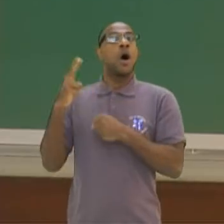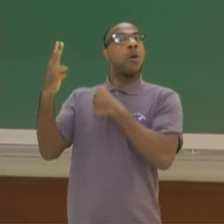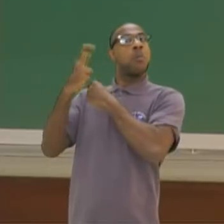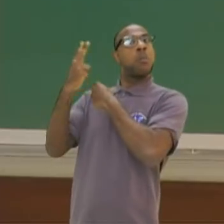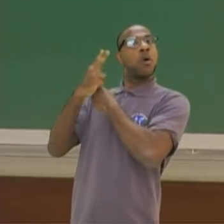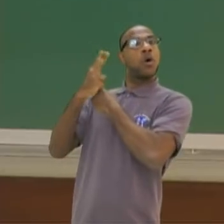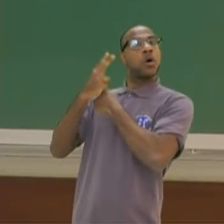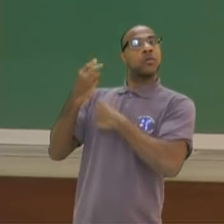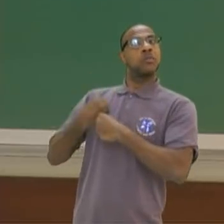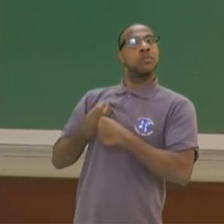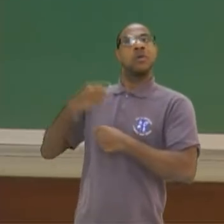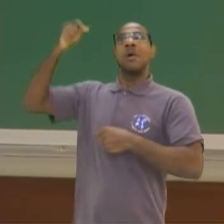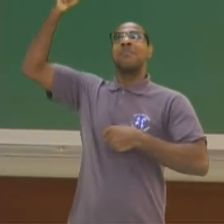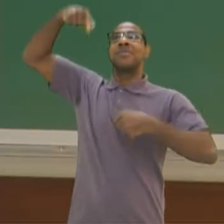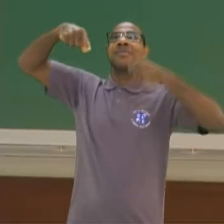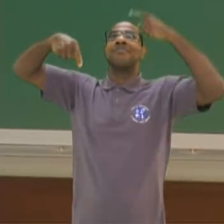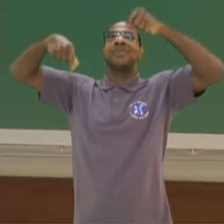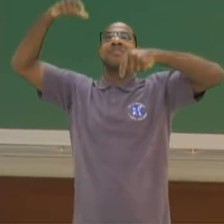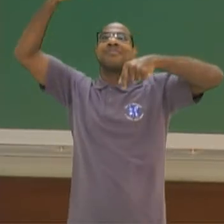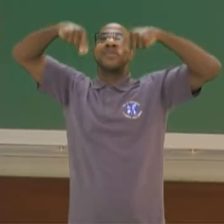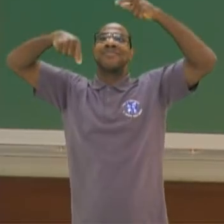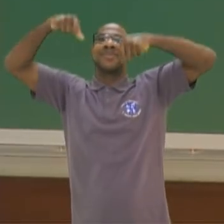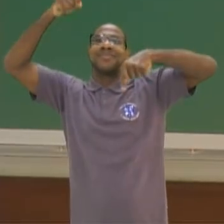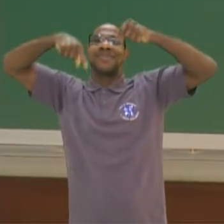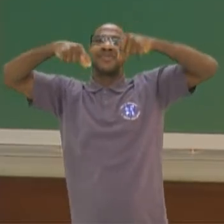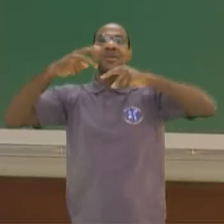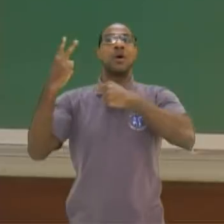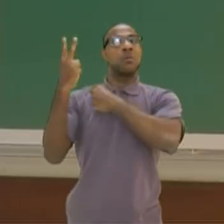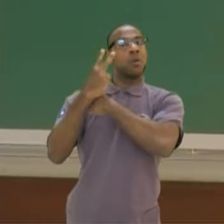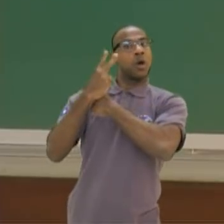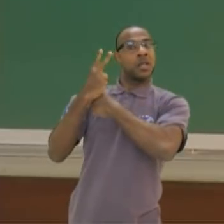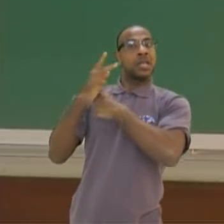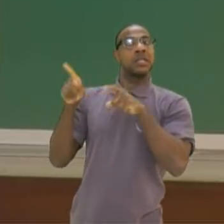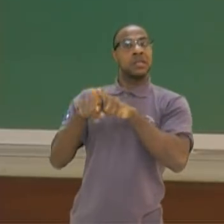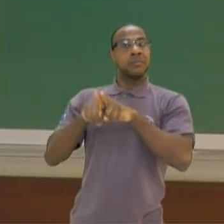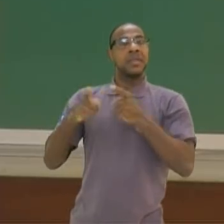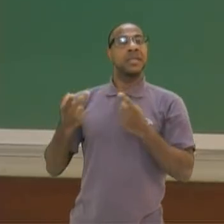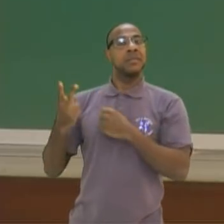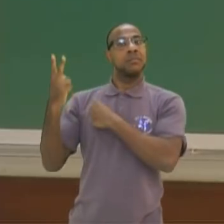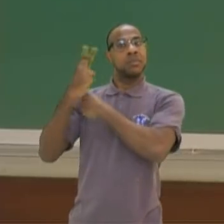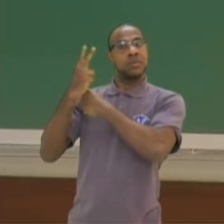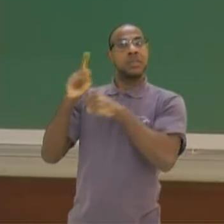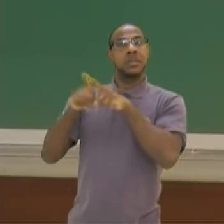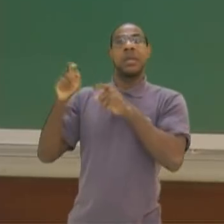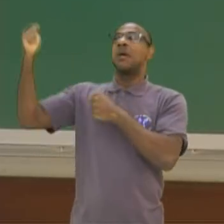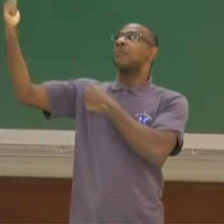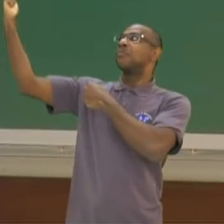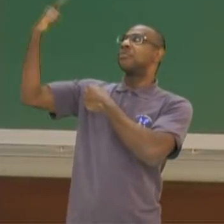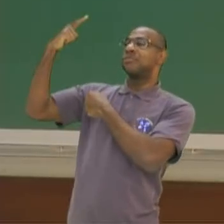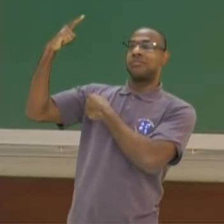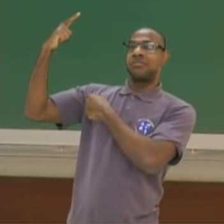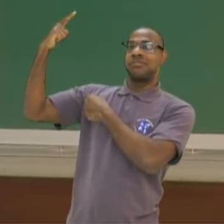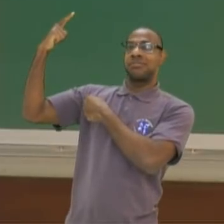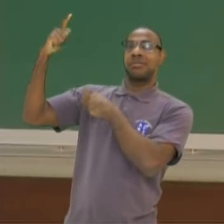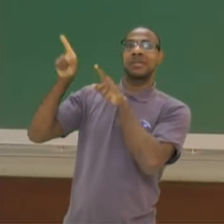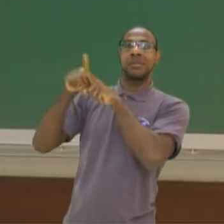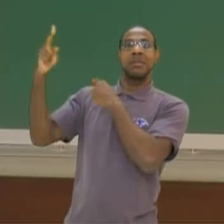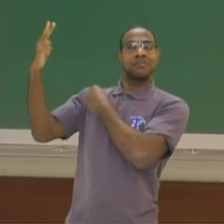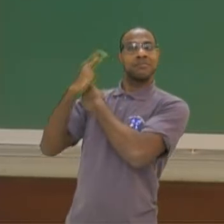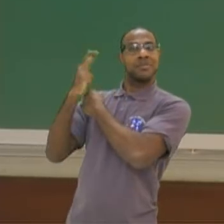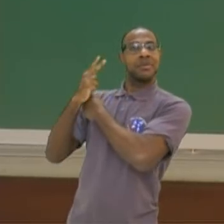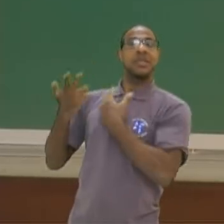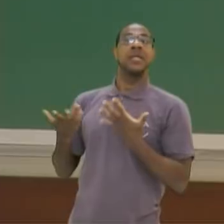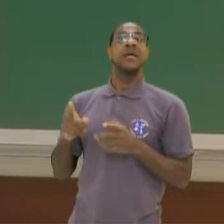contra meteoros que adentram a nossa atmosfera e protege a gente dos raios ultravioletas do Sol. E